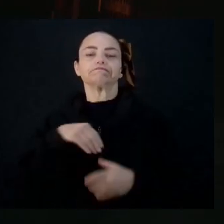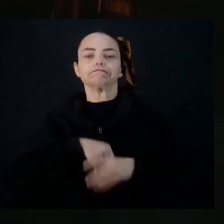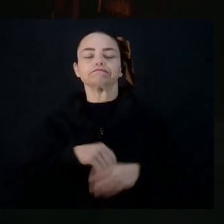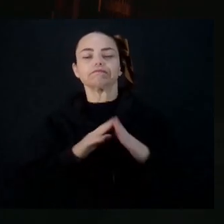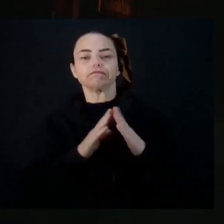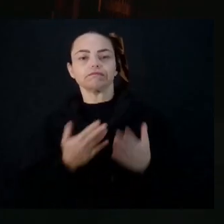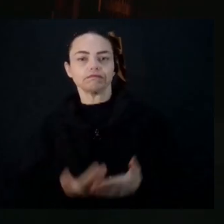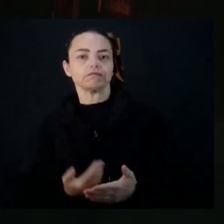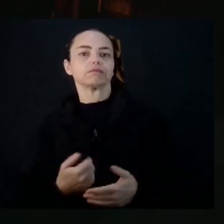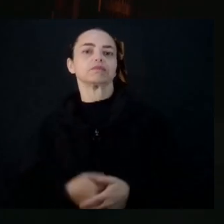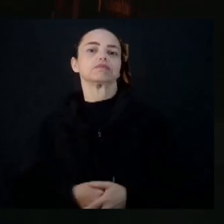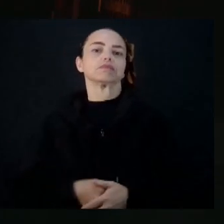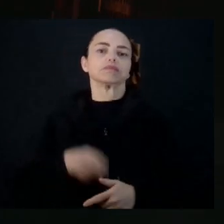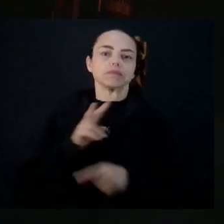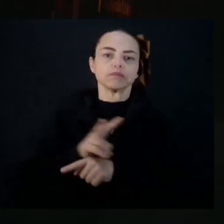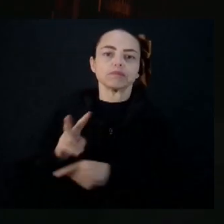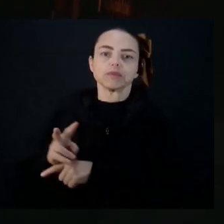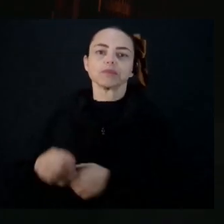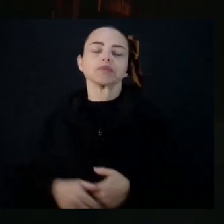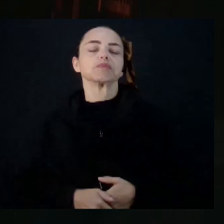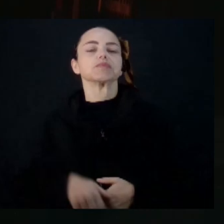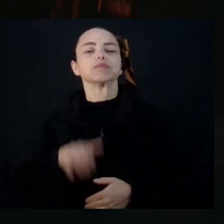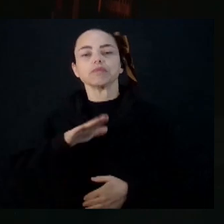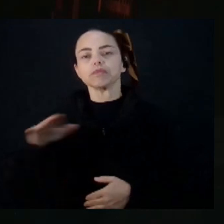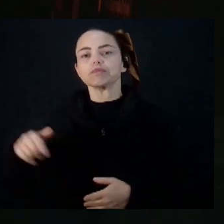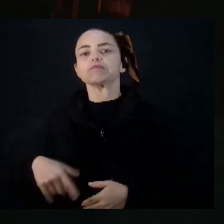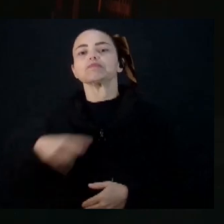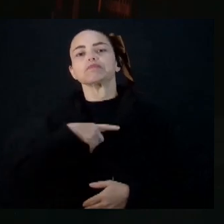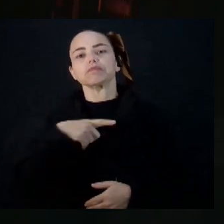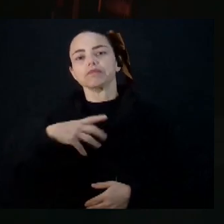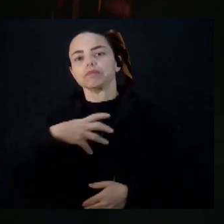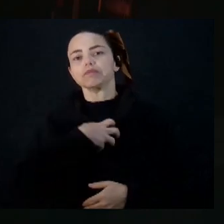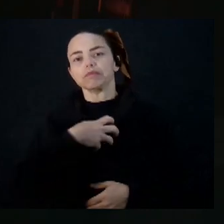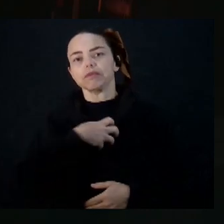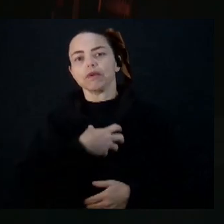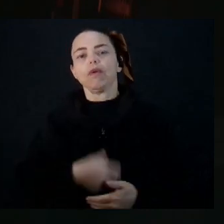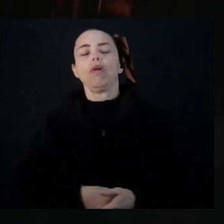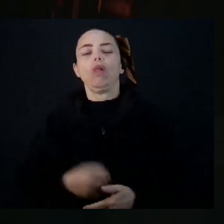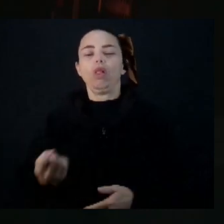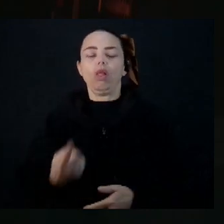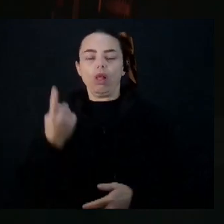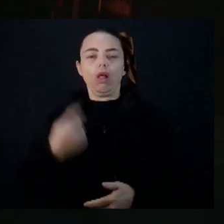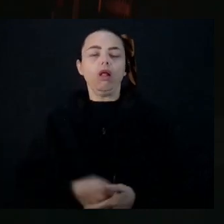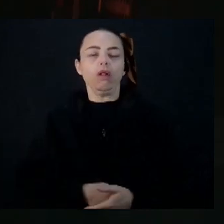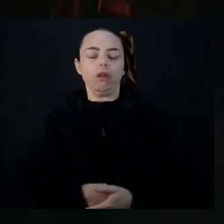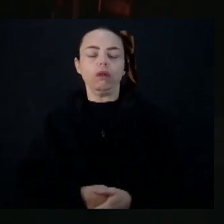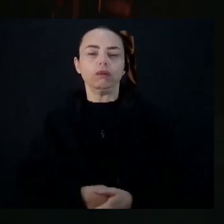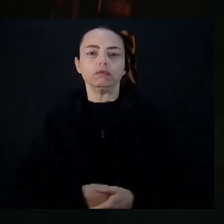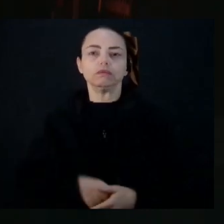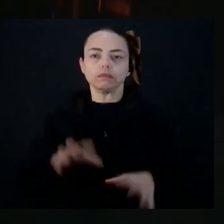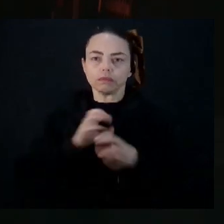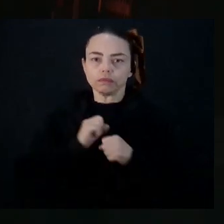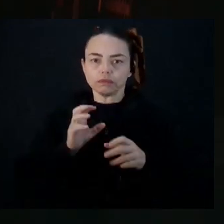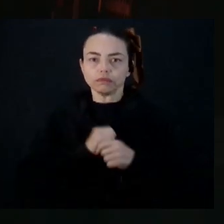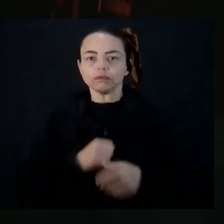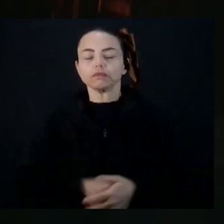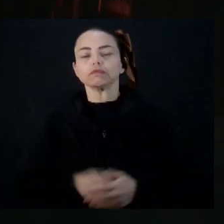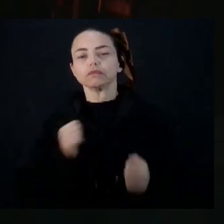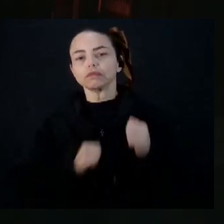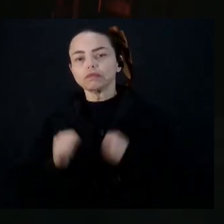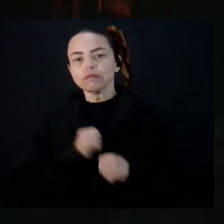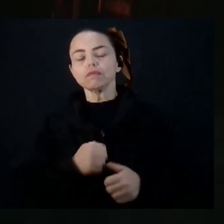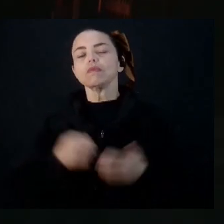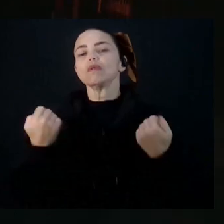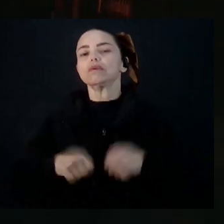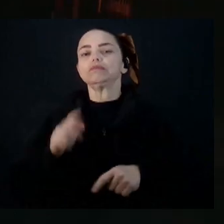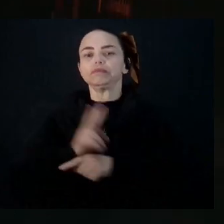os cuidadores, a criança vai sentir que tem algo estranho no ar e vai absorver também essa ansiedade. A gente precisa cuidar muito com